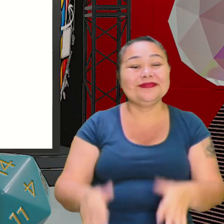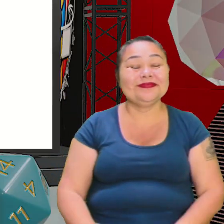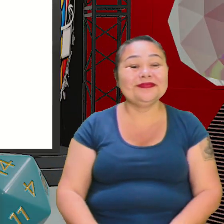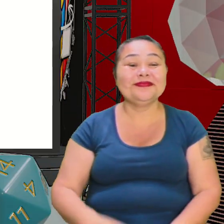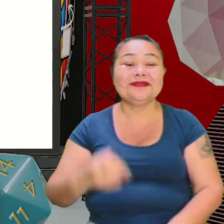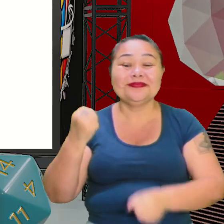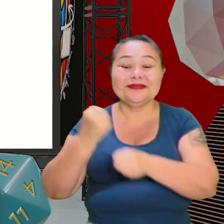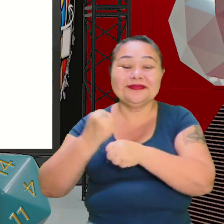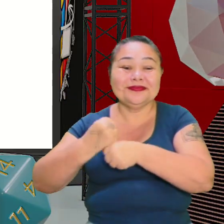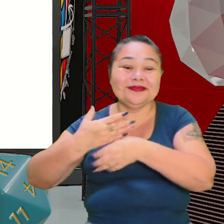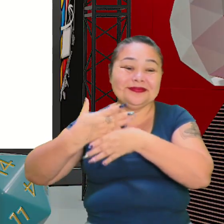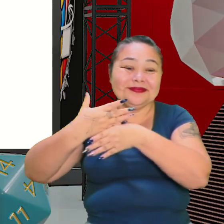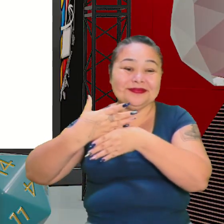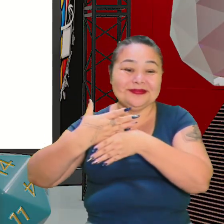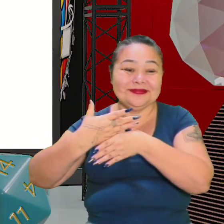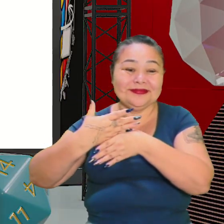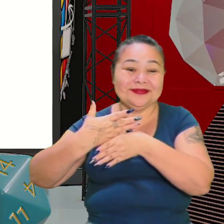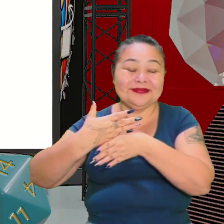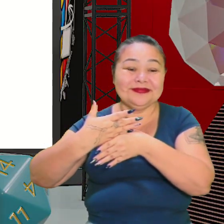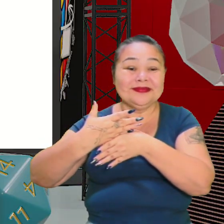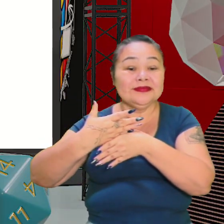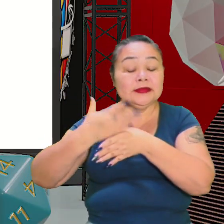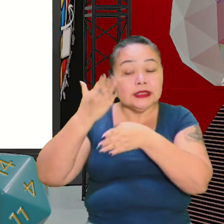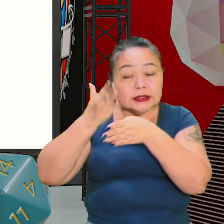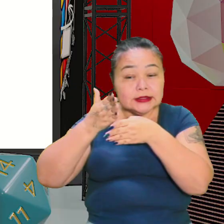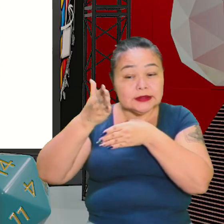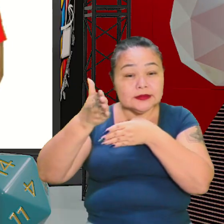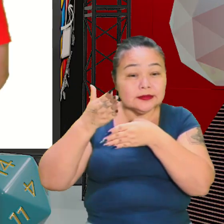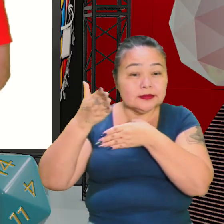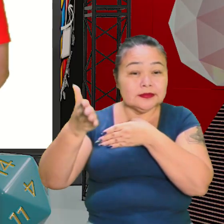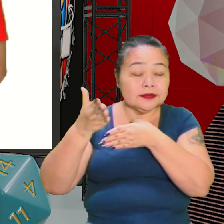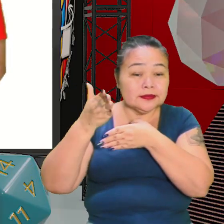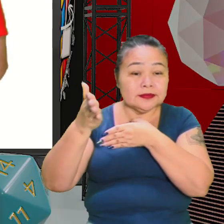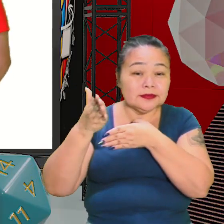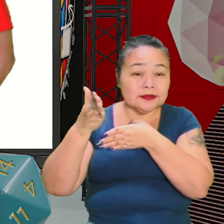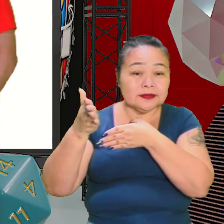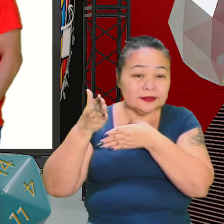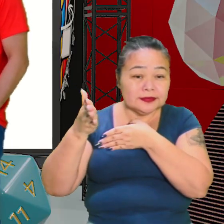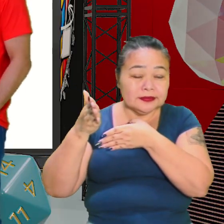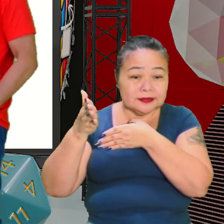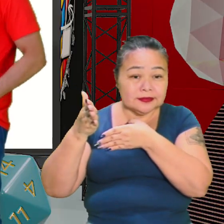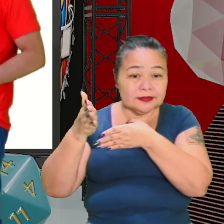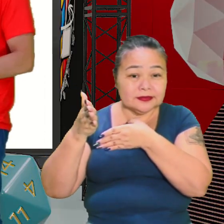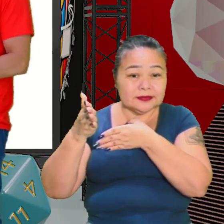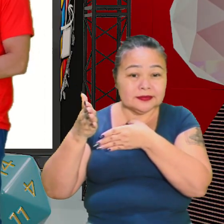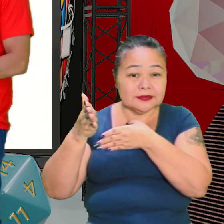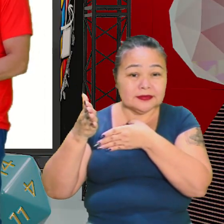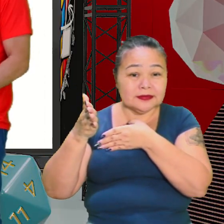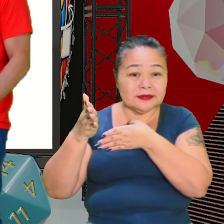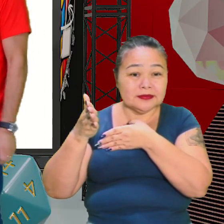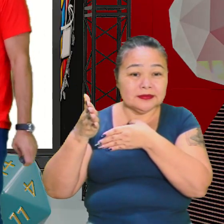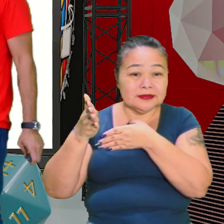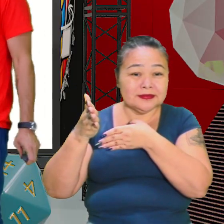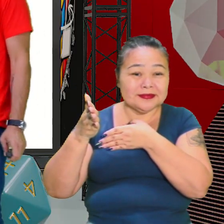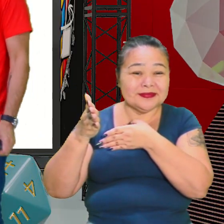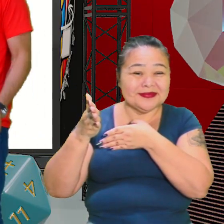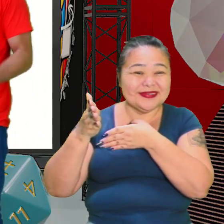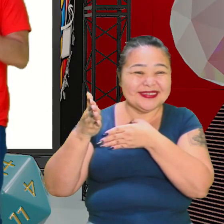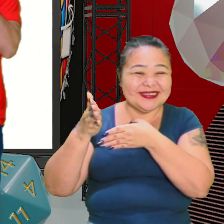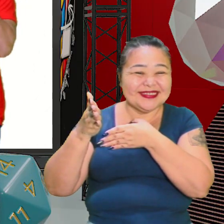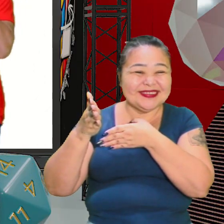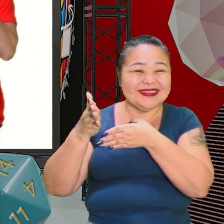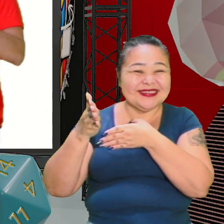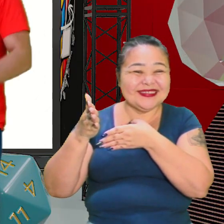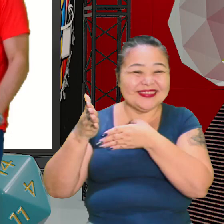Maurício, se você construiu o muro ali, ó, o muro em cima do... Cadê? Para cá,